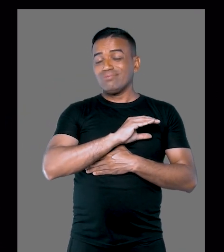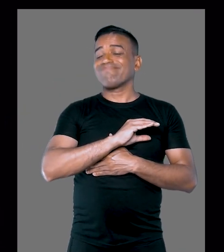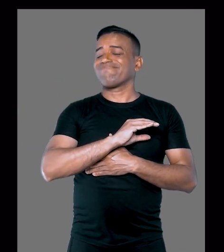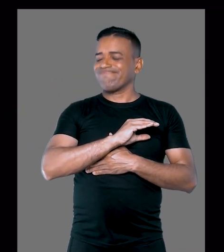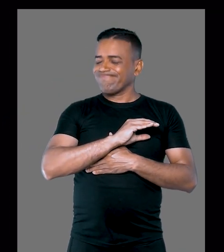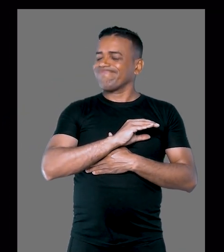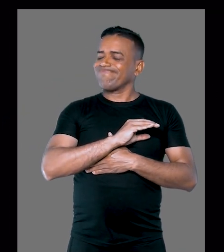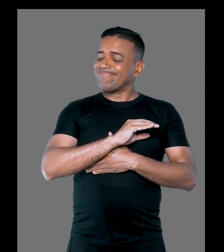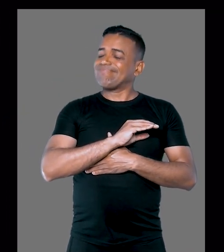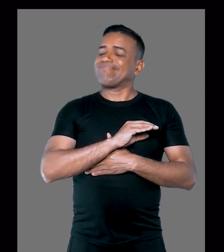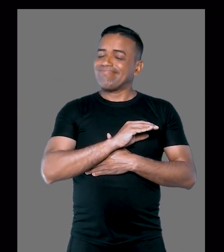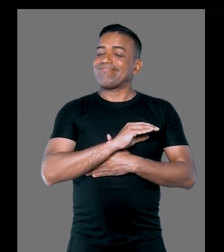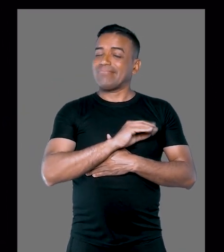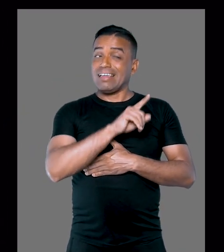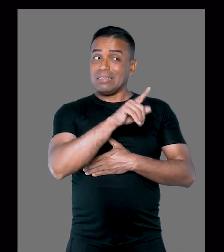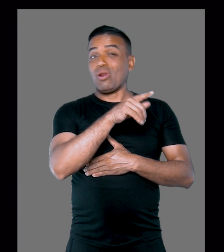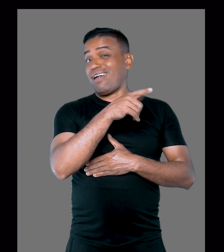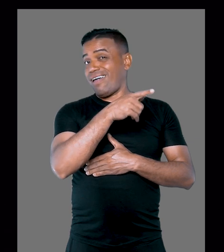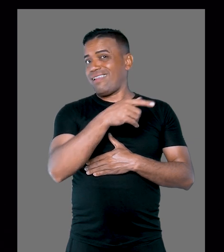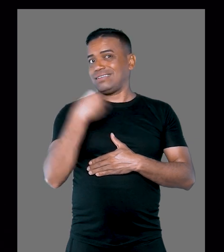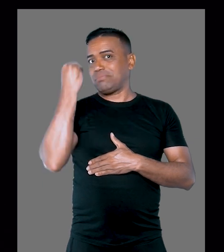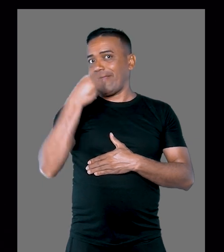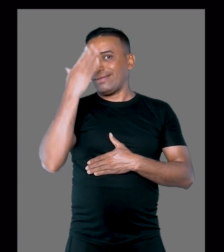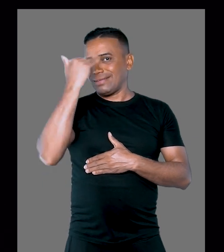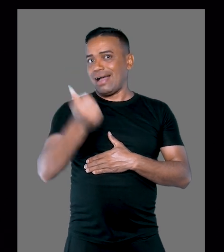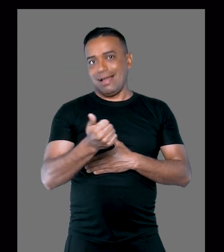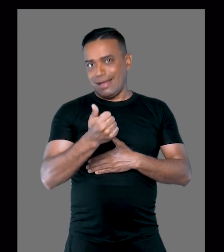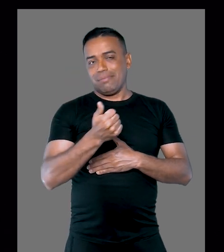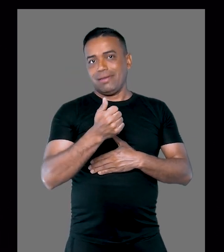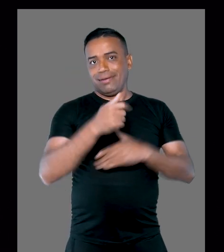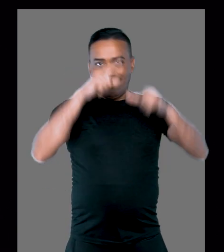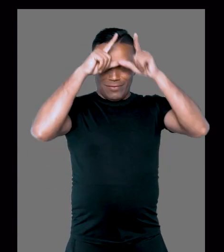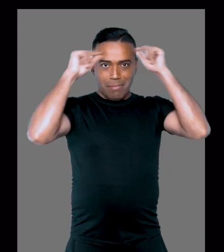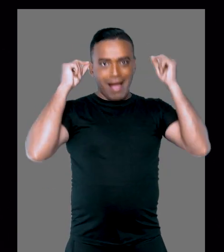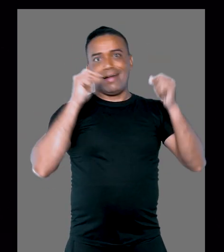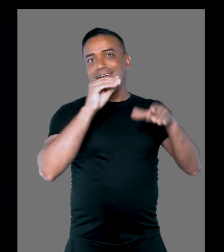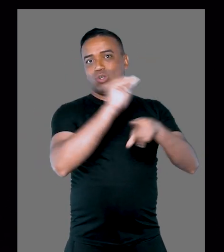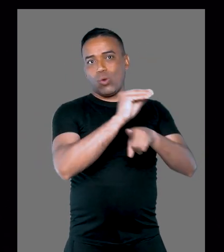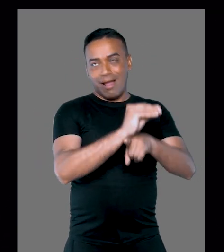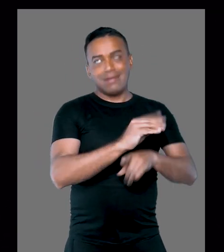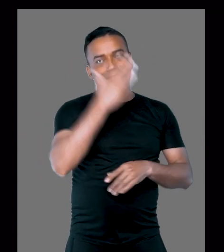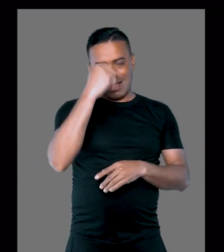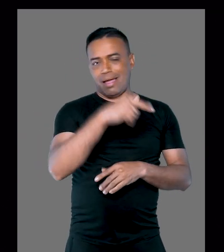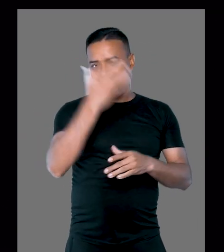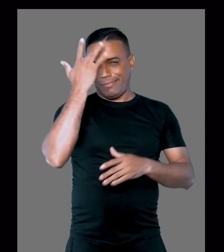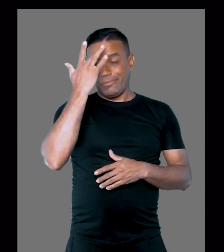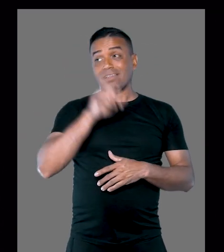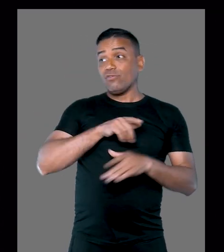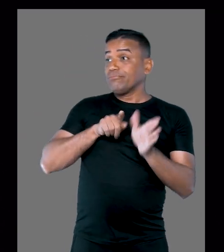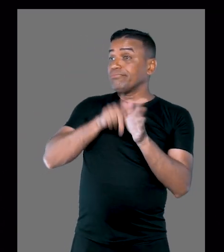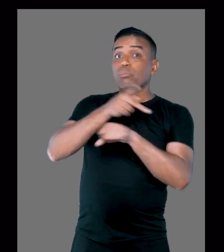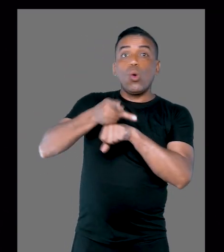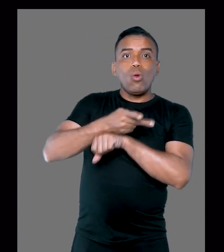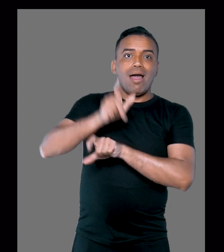confirmação era um insulto perante uma mulher com experiência na área sanitária. Levantei e saí procurando por algum enfermeiro que pudesse